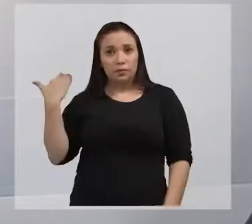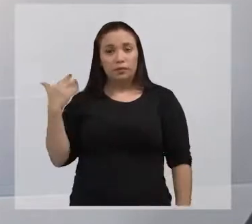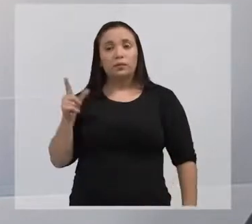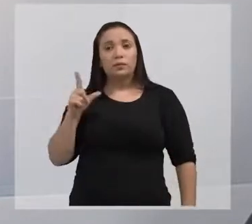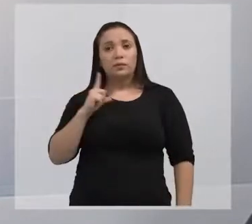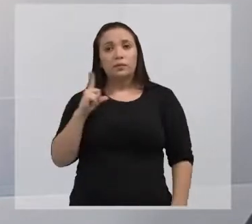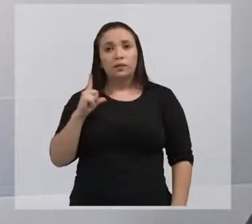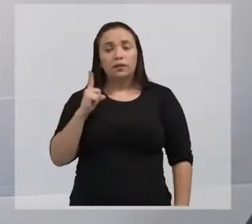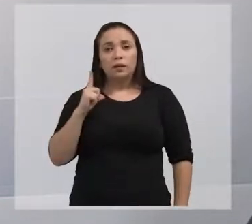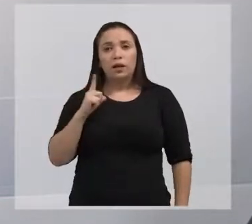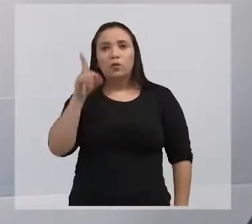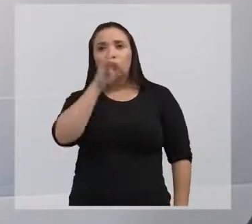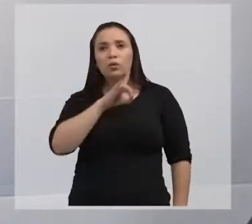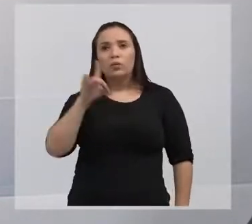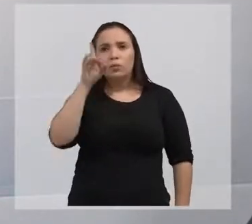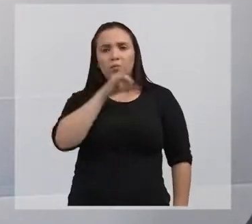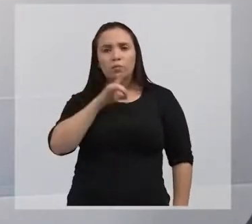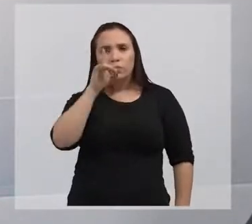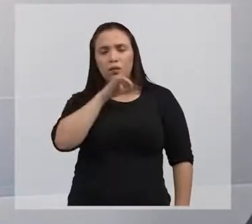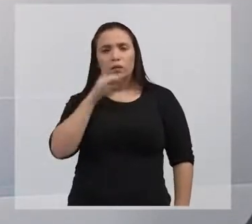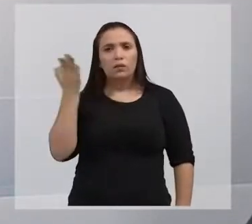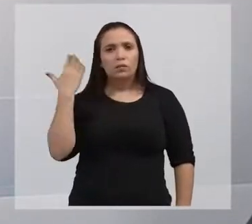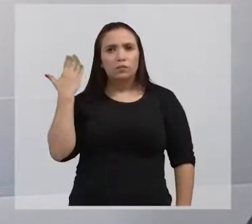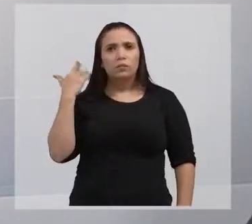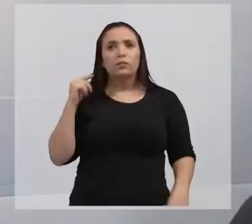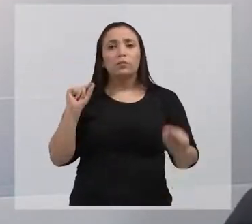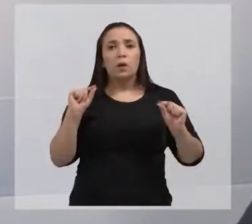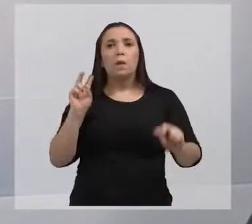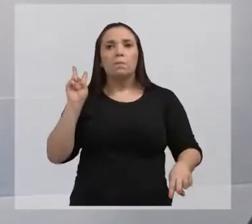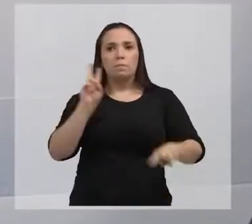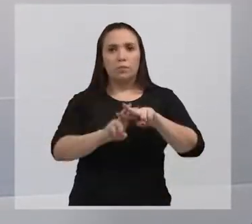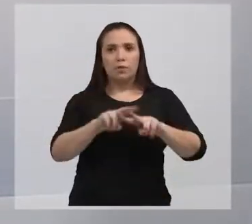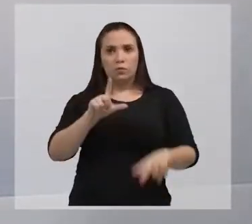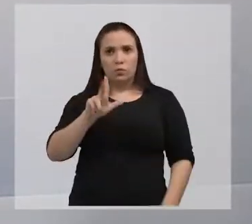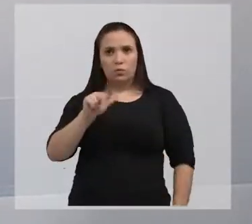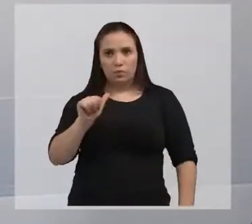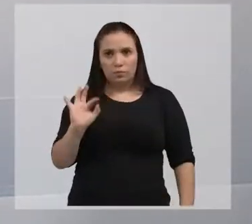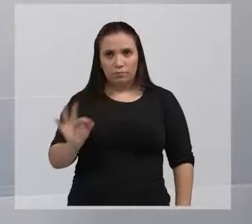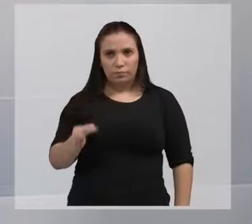nós tivemos, no domingo, o quê? A prisão de Lula.